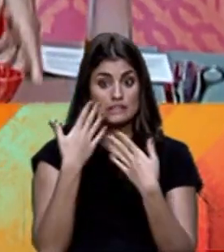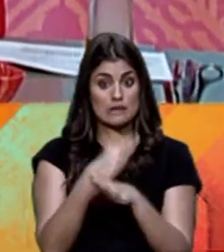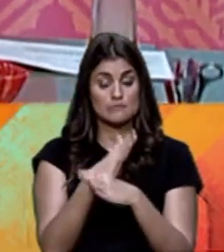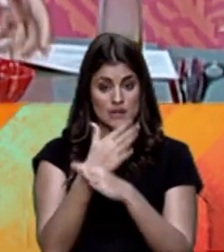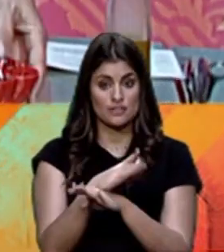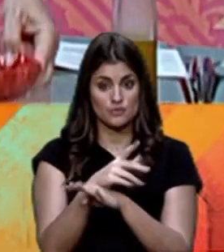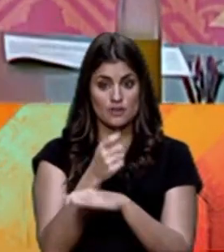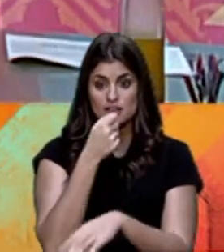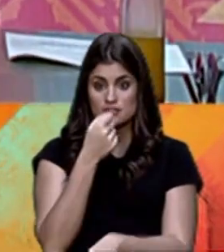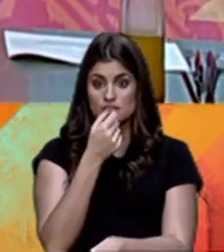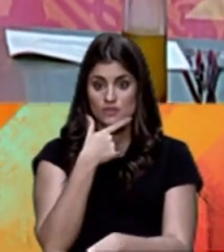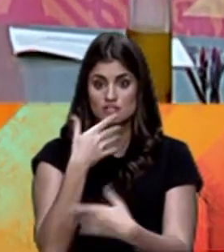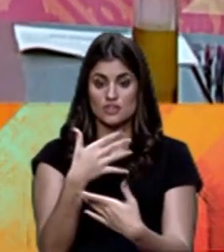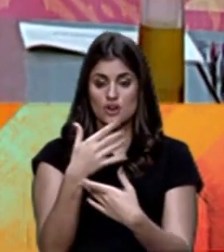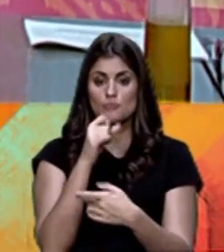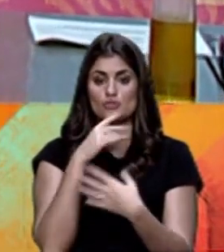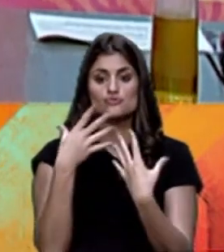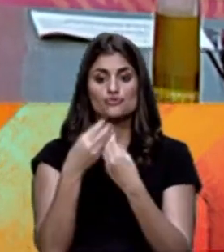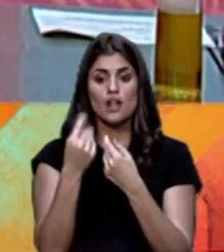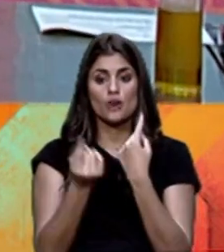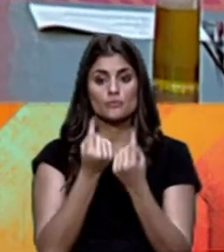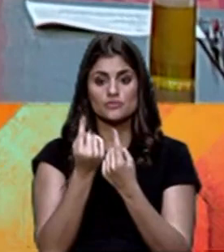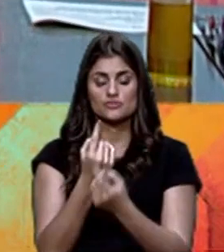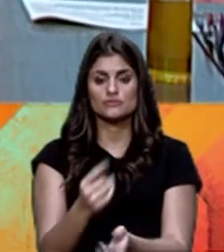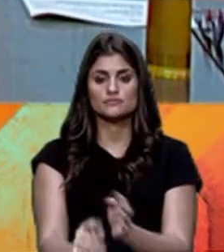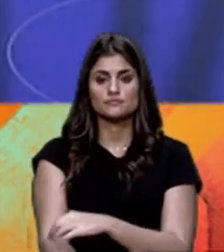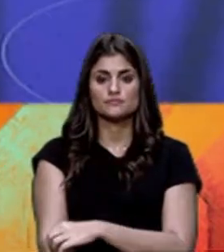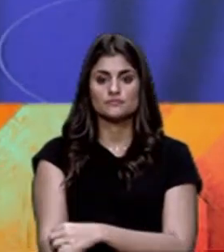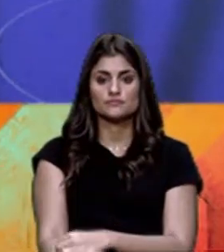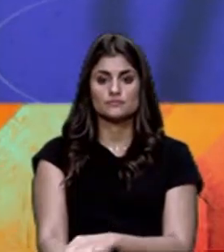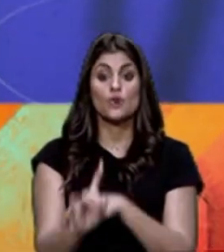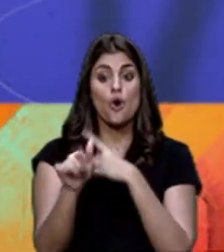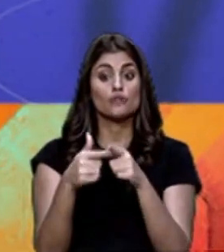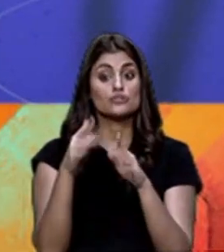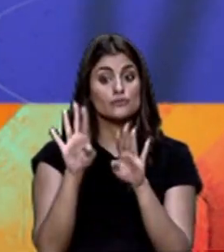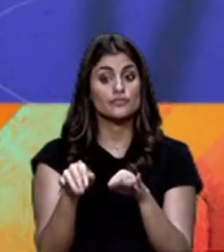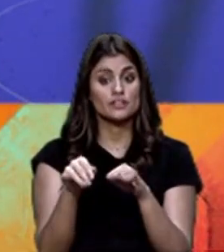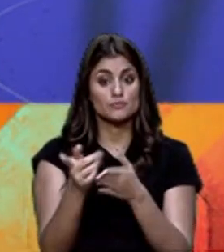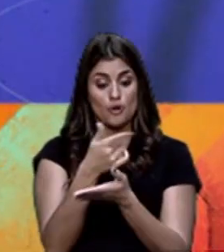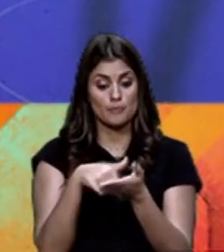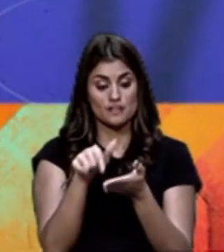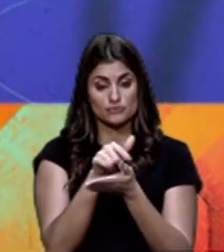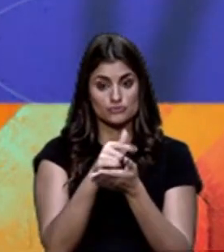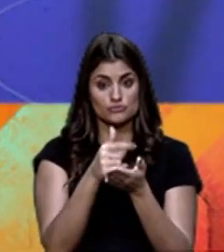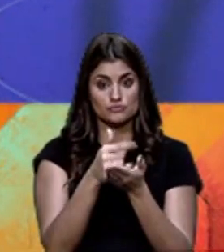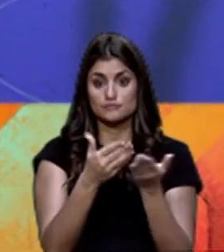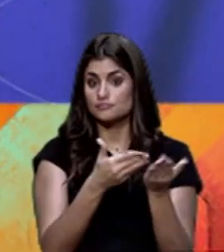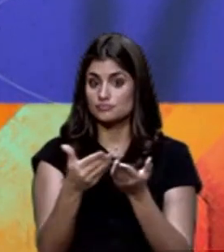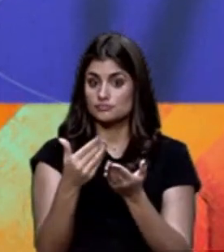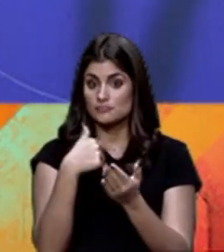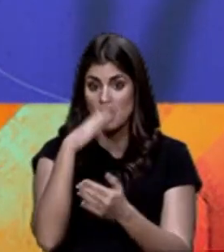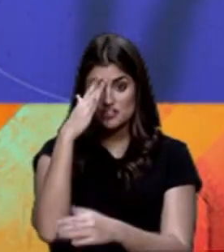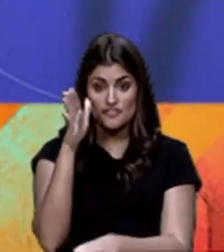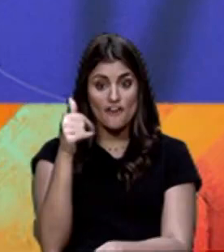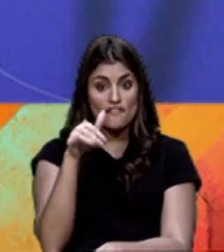As azeitonas, se calhar posso pôr algumas agora e outras no fim, para servir o prato. Será que vamos ter a